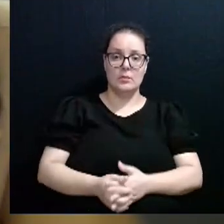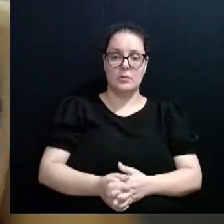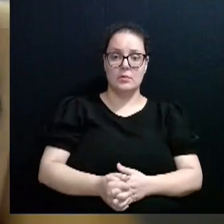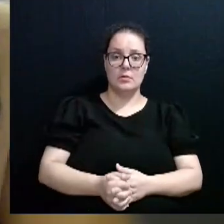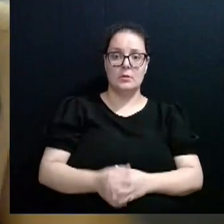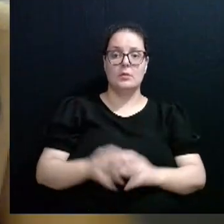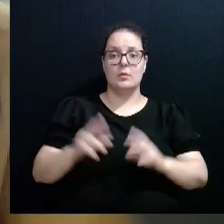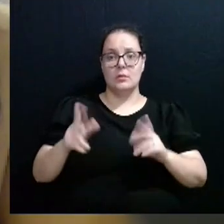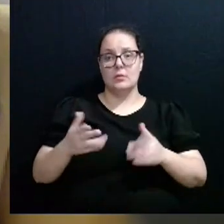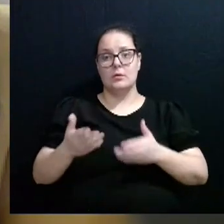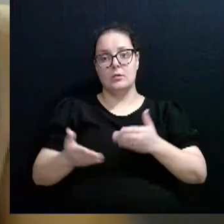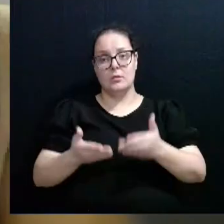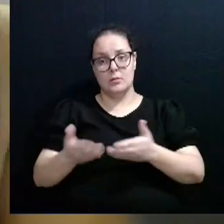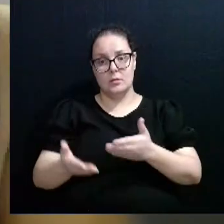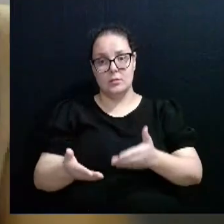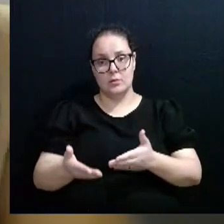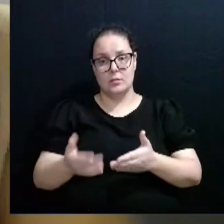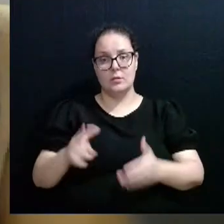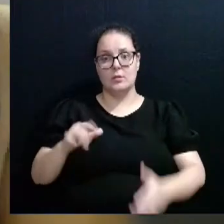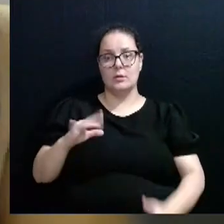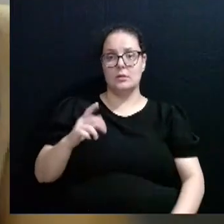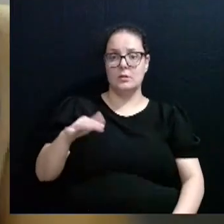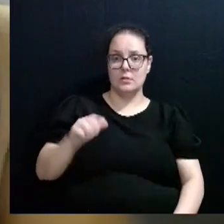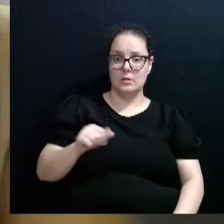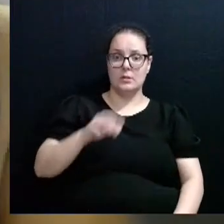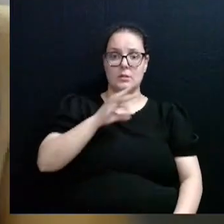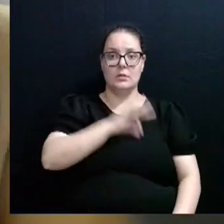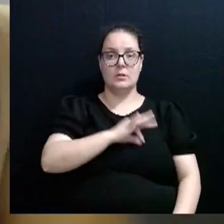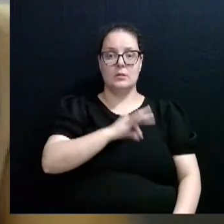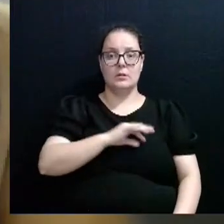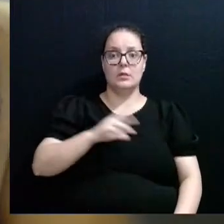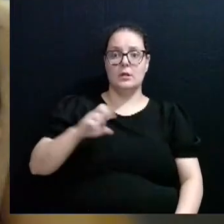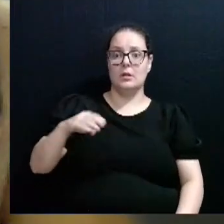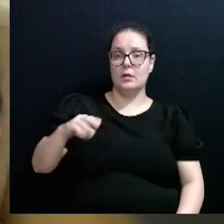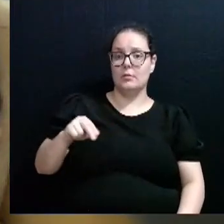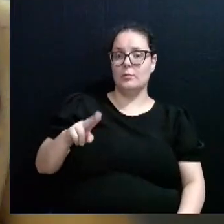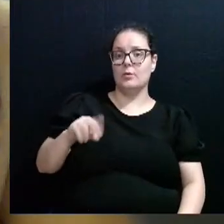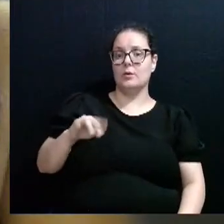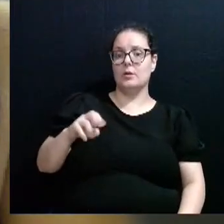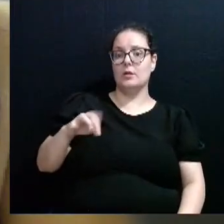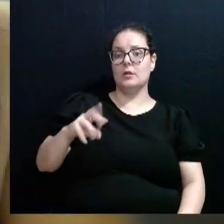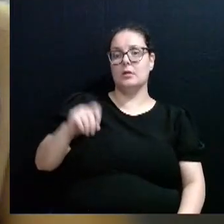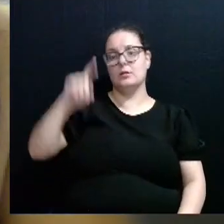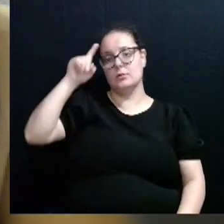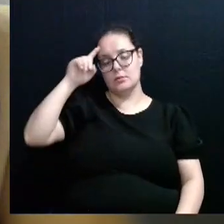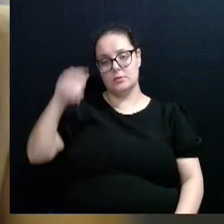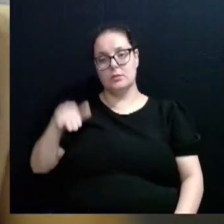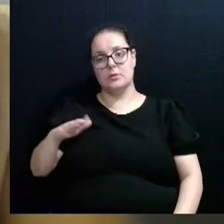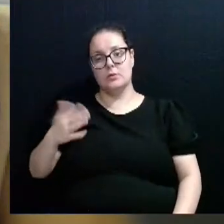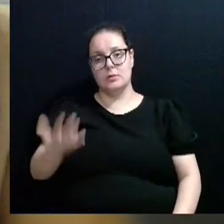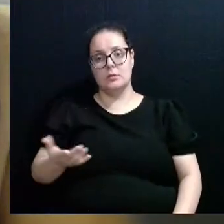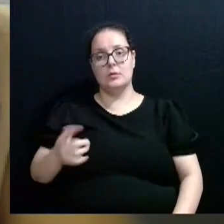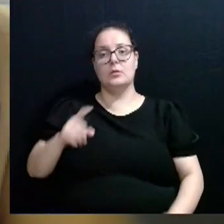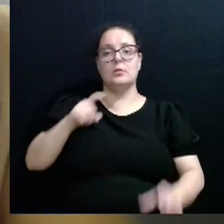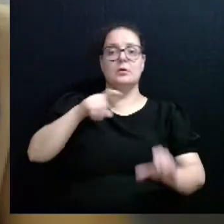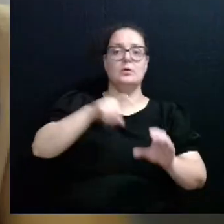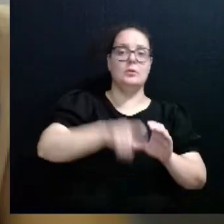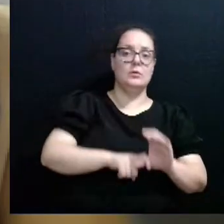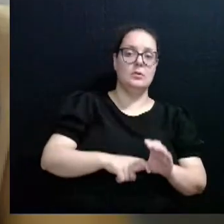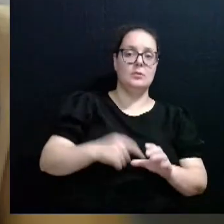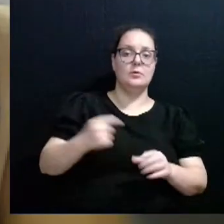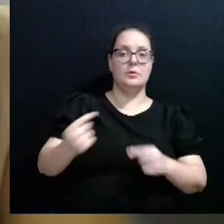como licença remunerada, né, esses dias excedentes aí. Aí vai depender do caso em concreto.